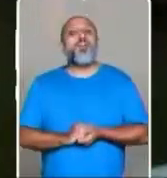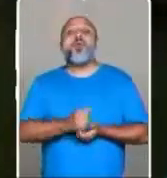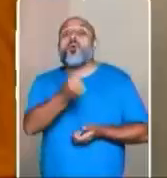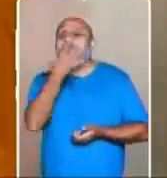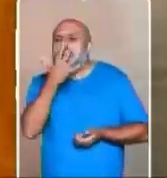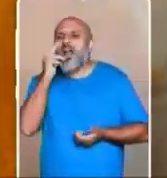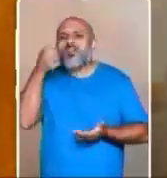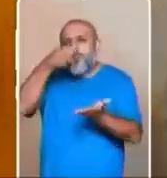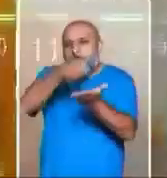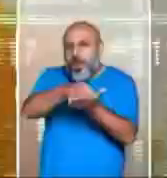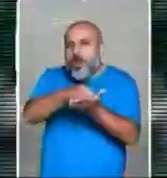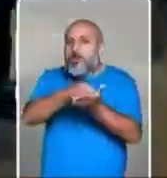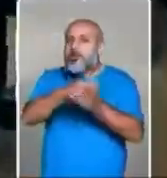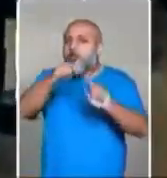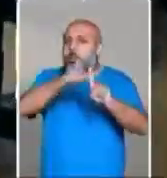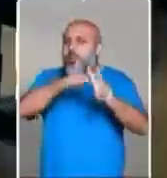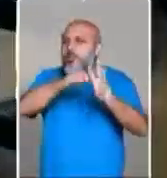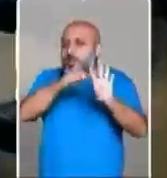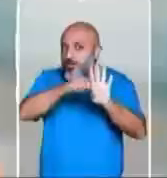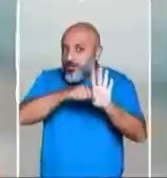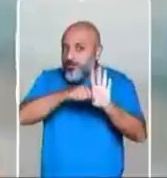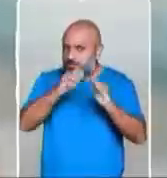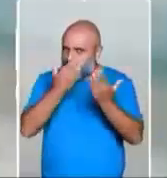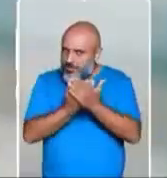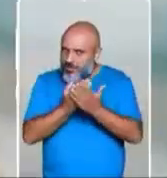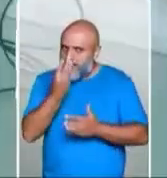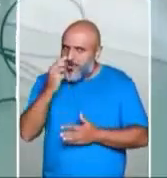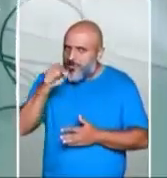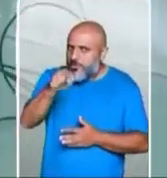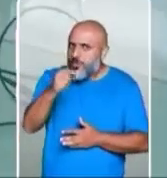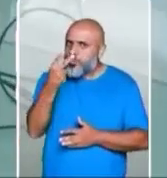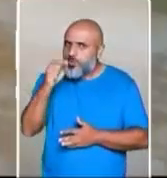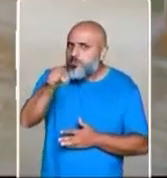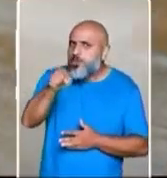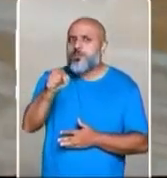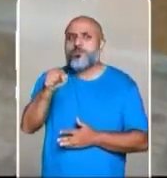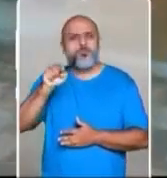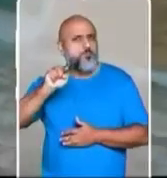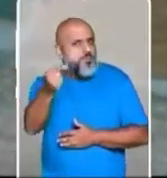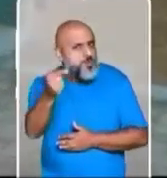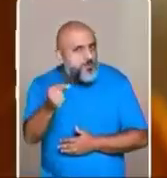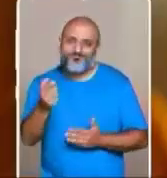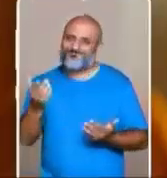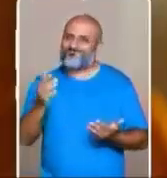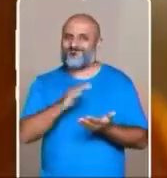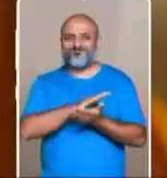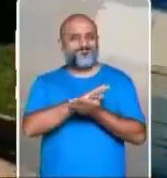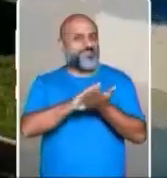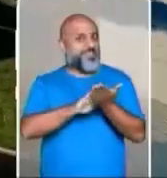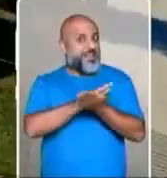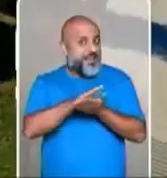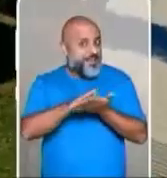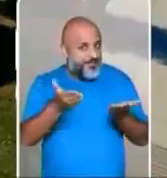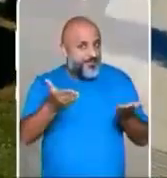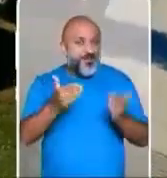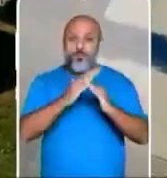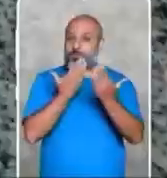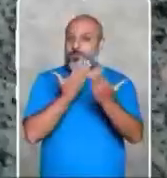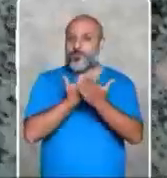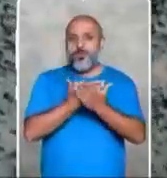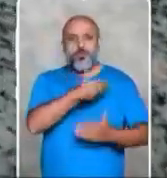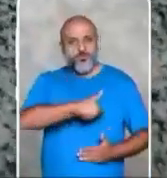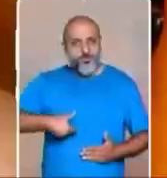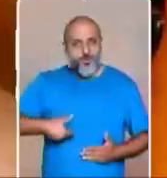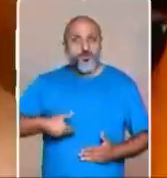Quanto você acha que é a mensalidade dessa escola? 3 mil, 2 mil, 1.000? Nenhuma das anteriores. Ela é uma